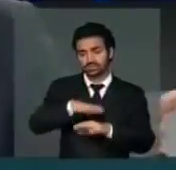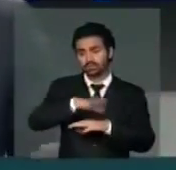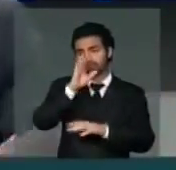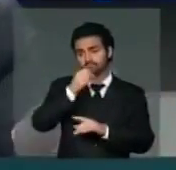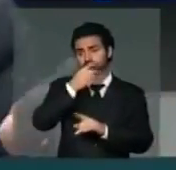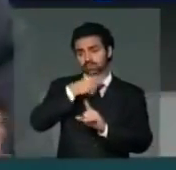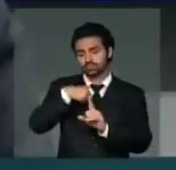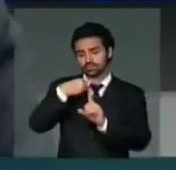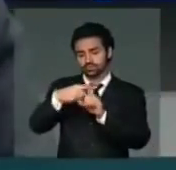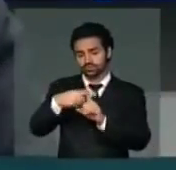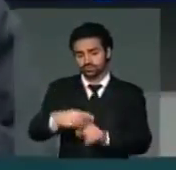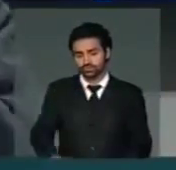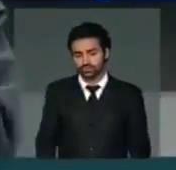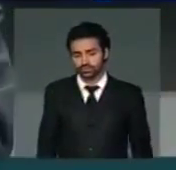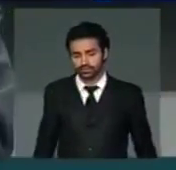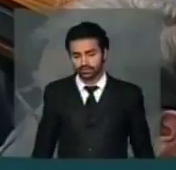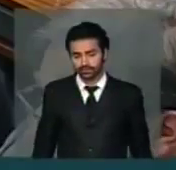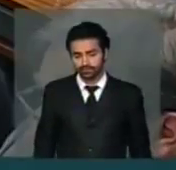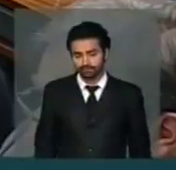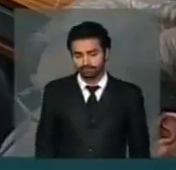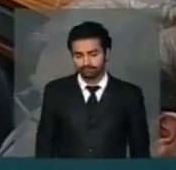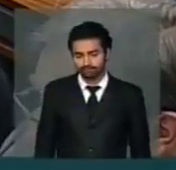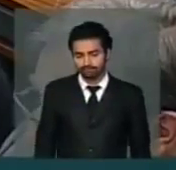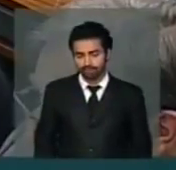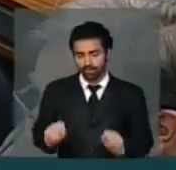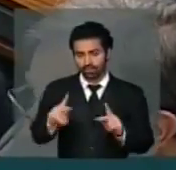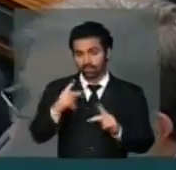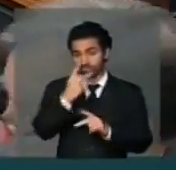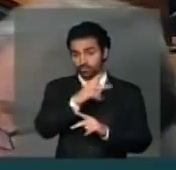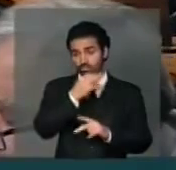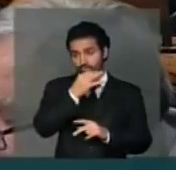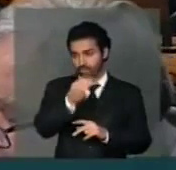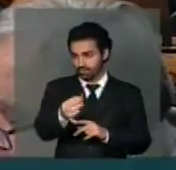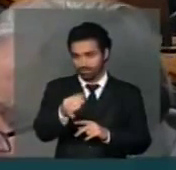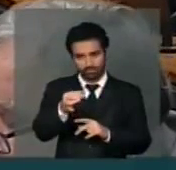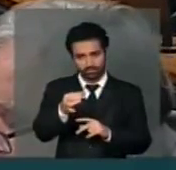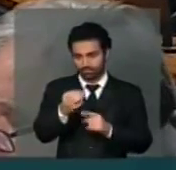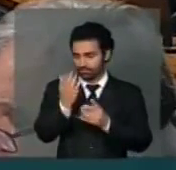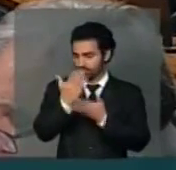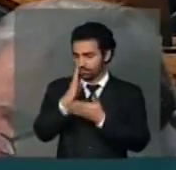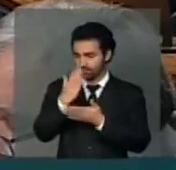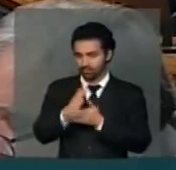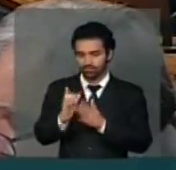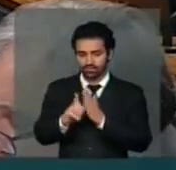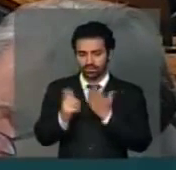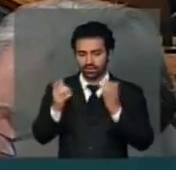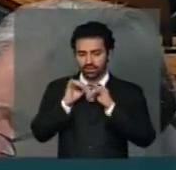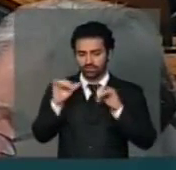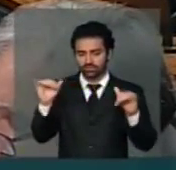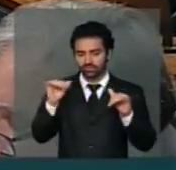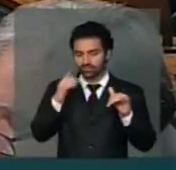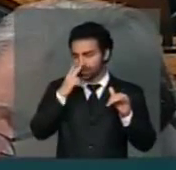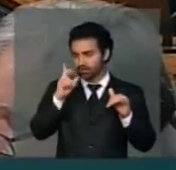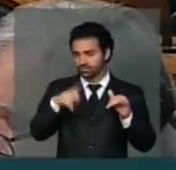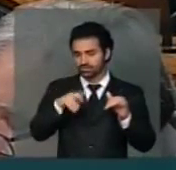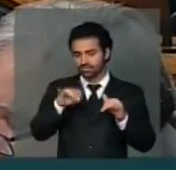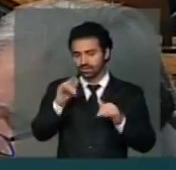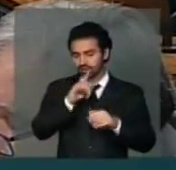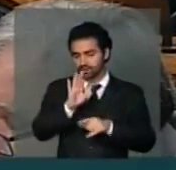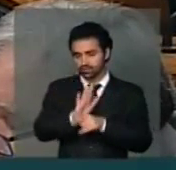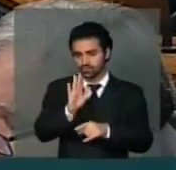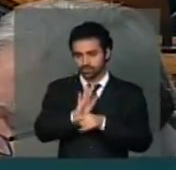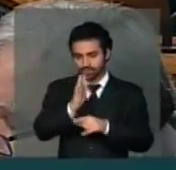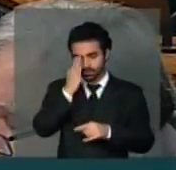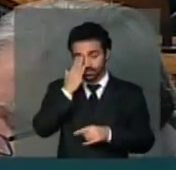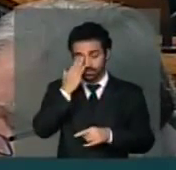positivo. Ok, a opinião do senhor contraria todas as notícias que saiu no jornal que ajudou. Para encerrar, presidente, tempo